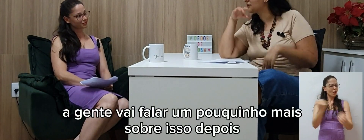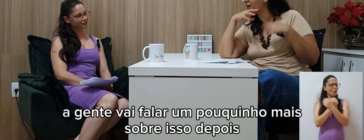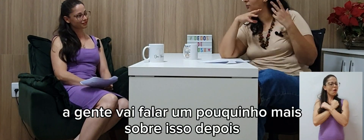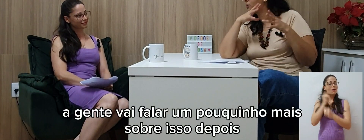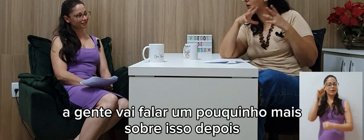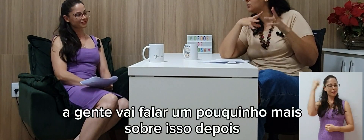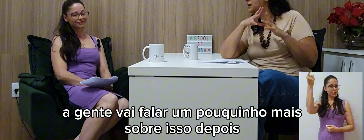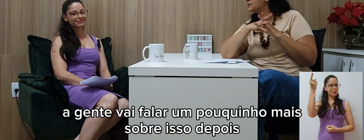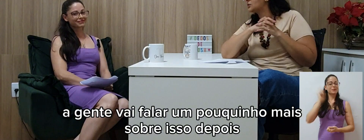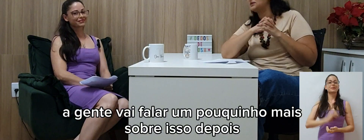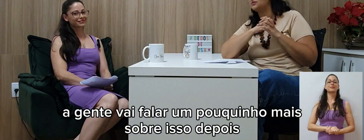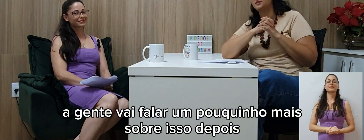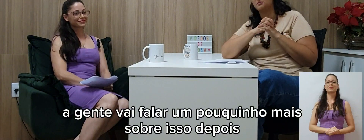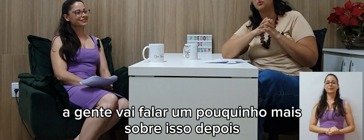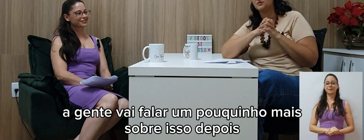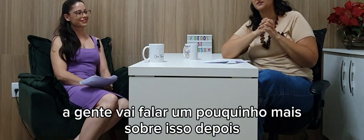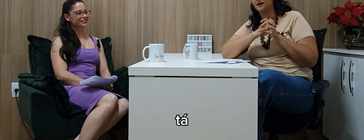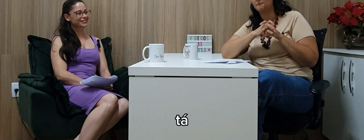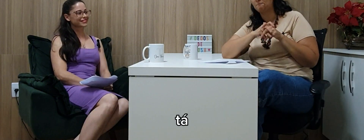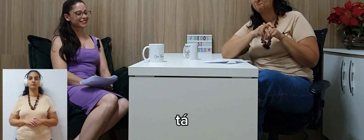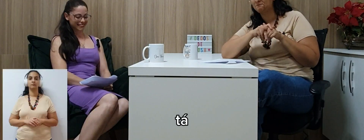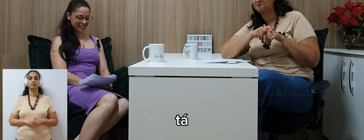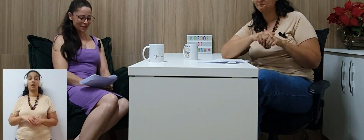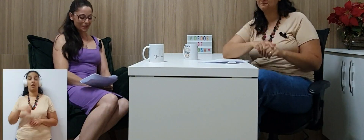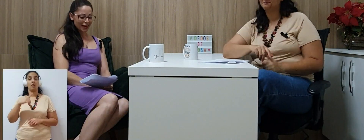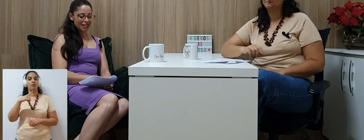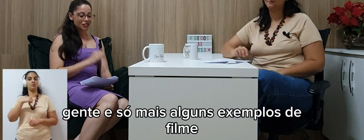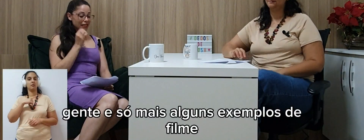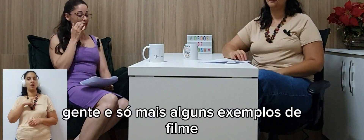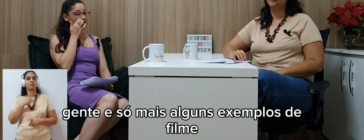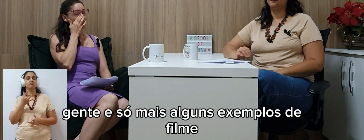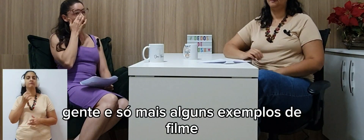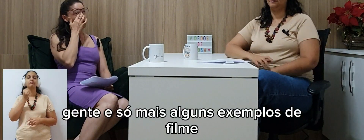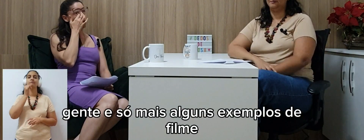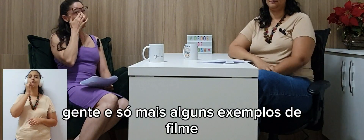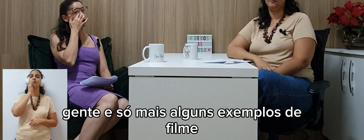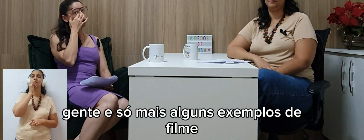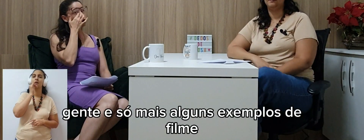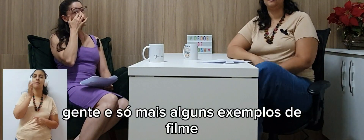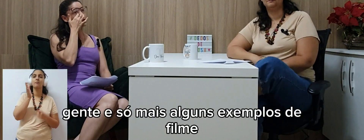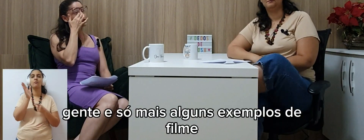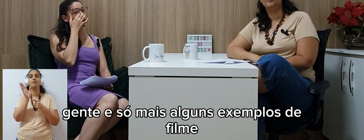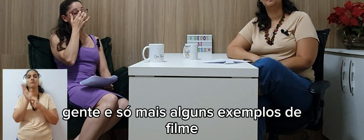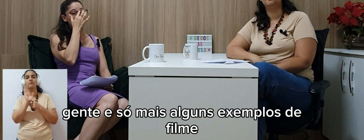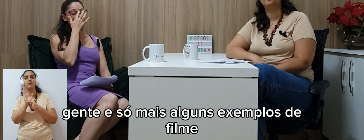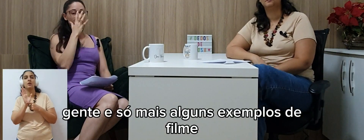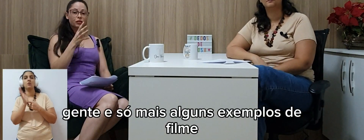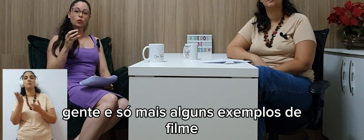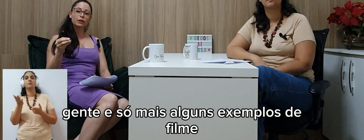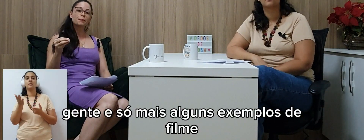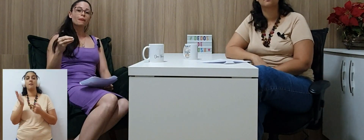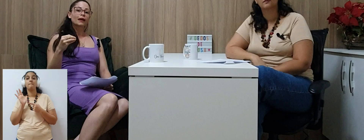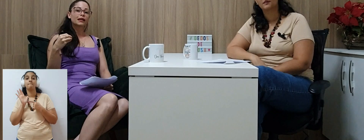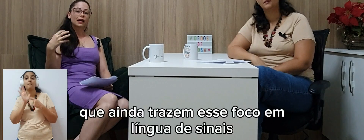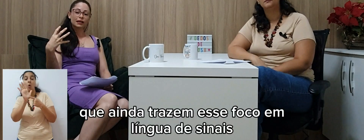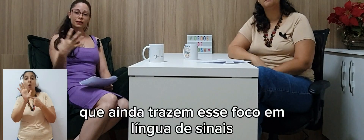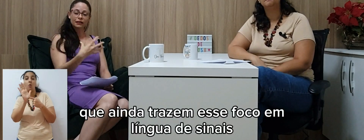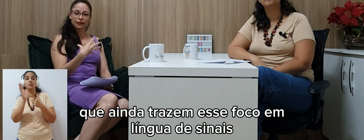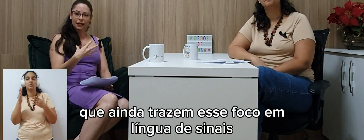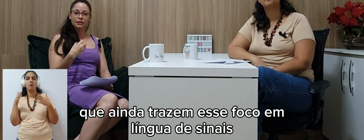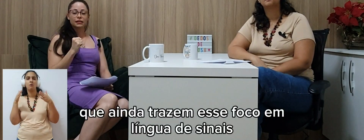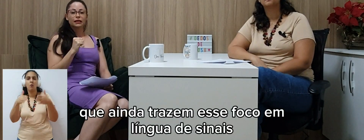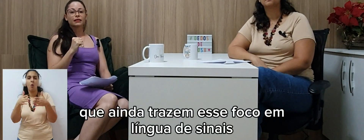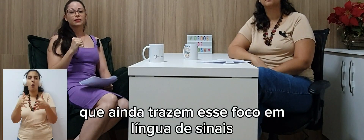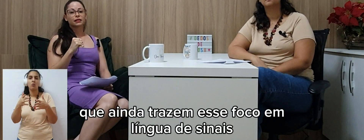a gente vai falar um pouquinho mais sobre isso depois, tá? Gente, e só mais alguns exemplos de filme que